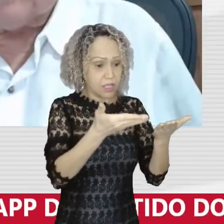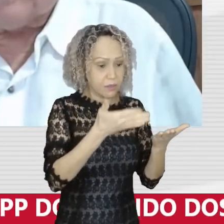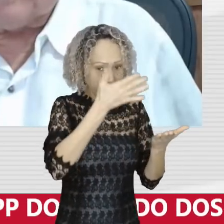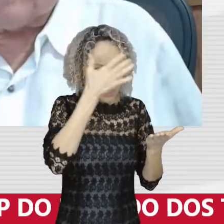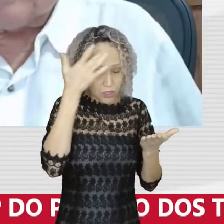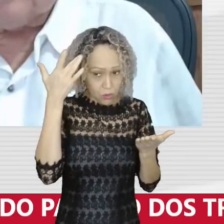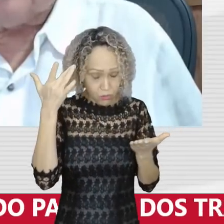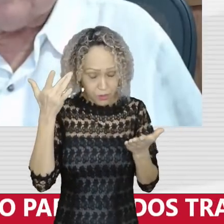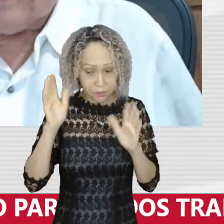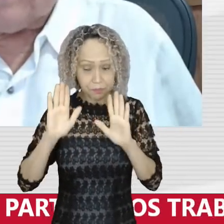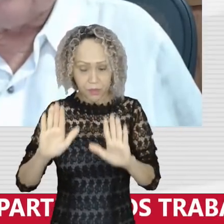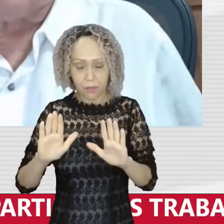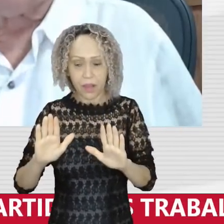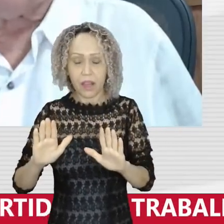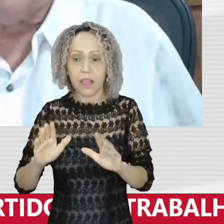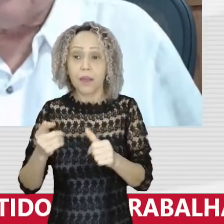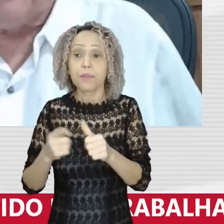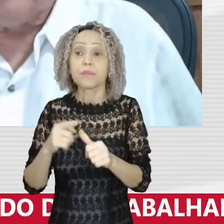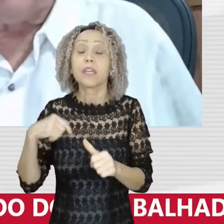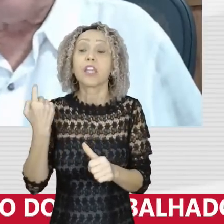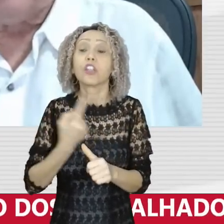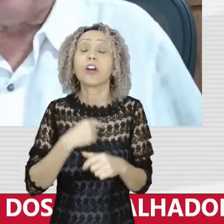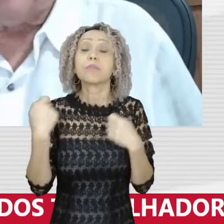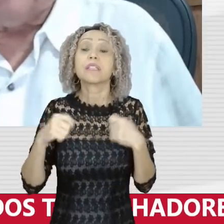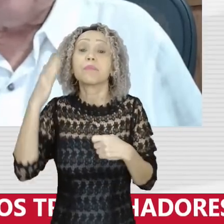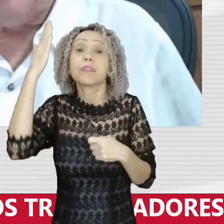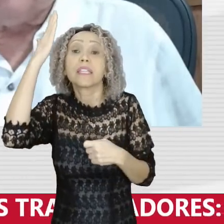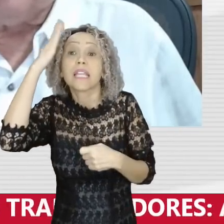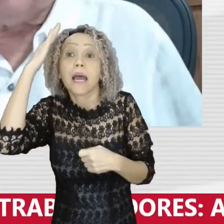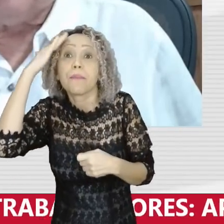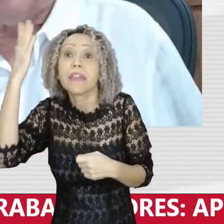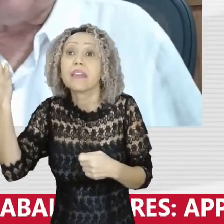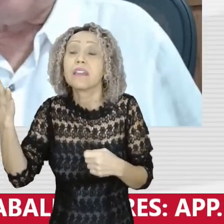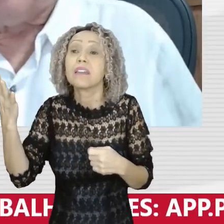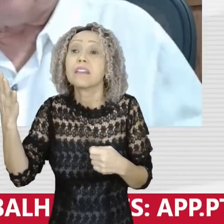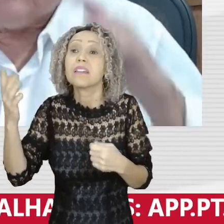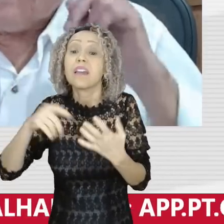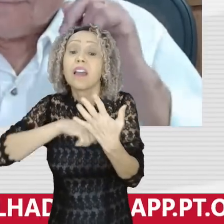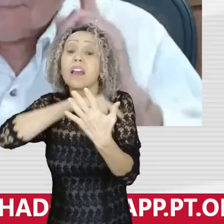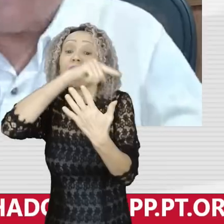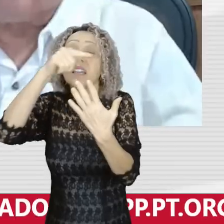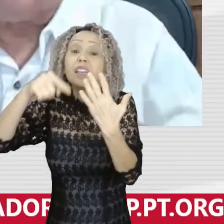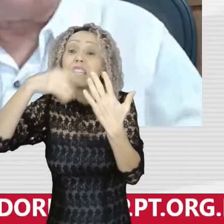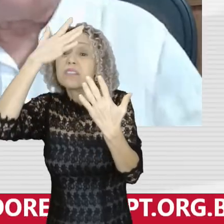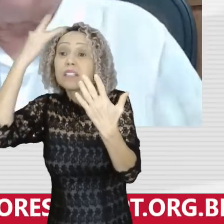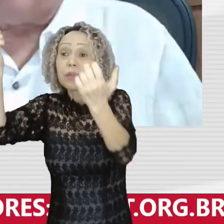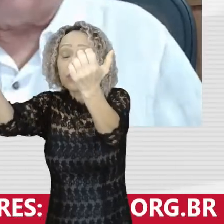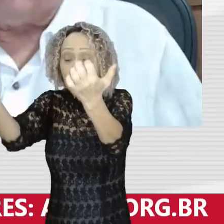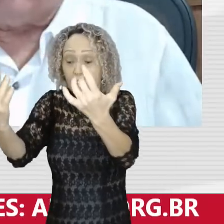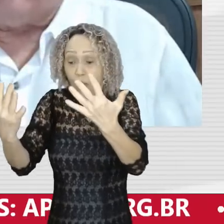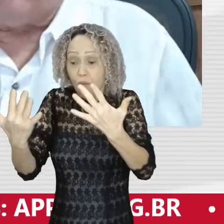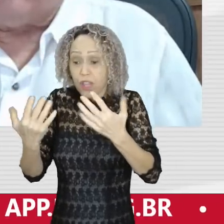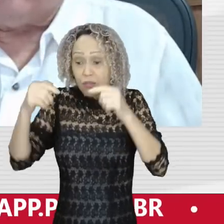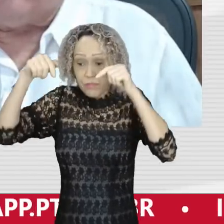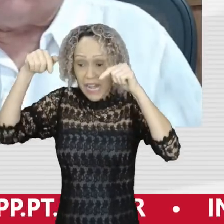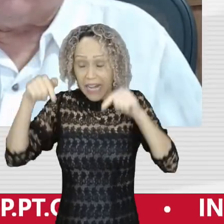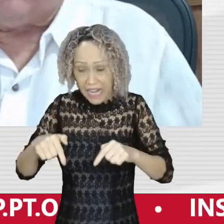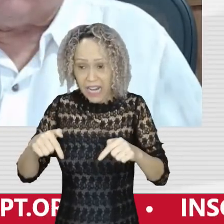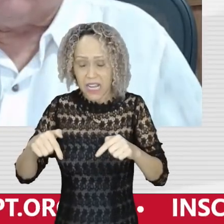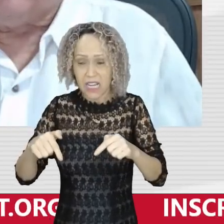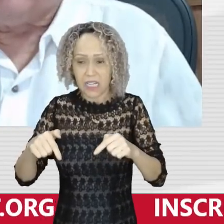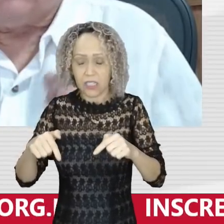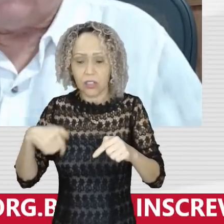vindo, de onde está vindo, que horas chega aqui, quando é que vai embora, para a gente ter essa logística toda redondinha. Então,